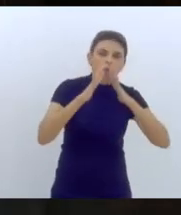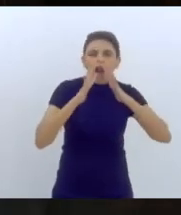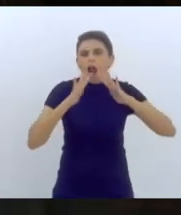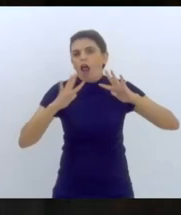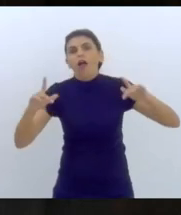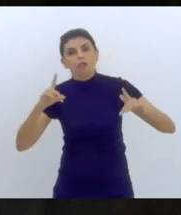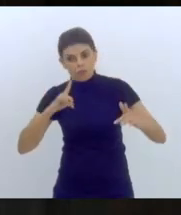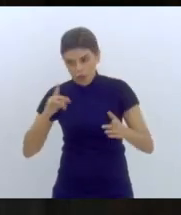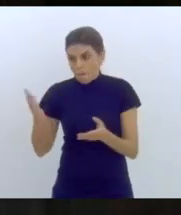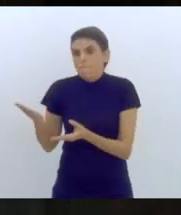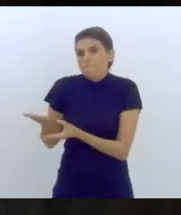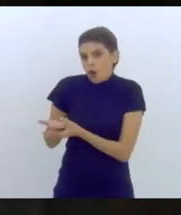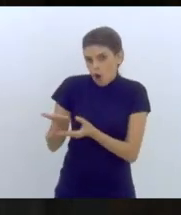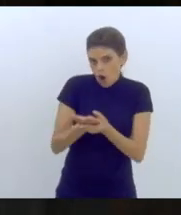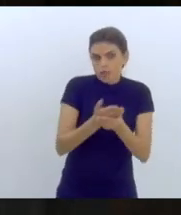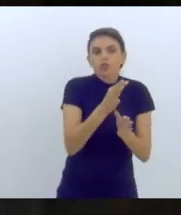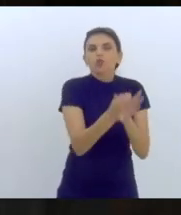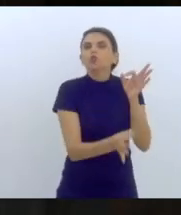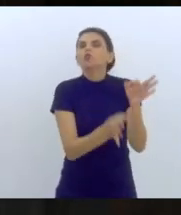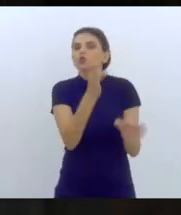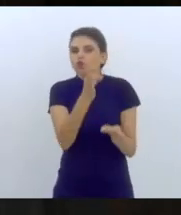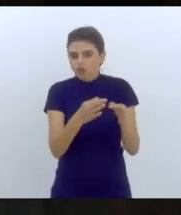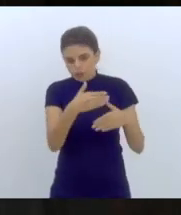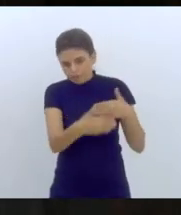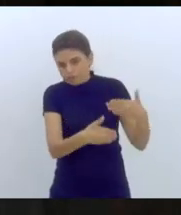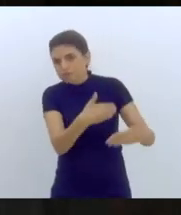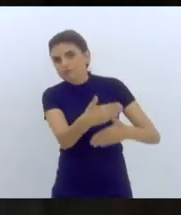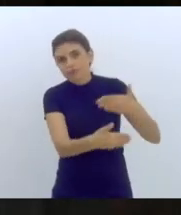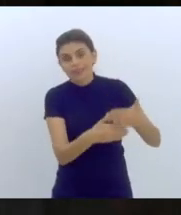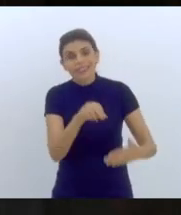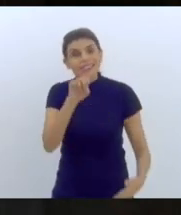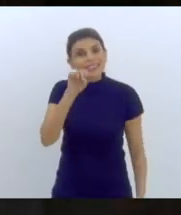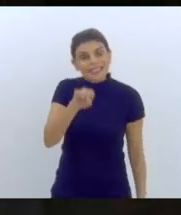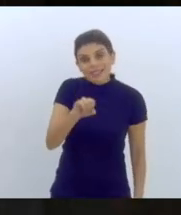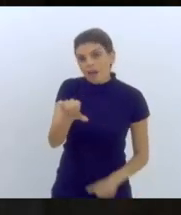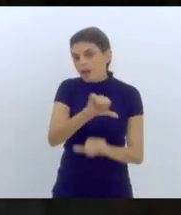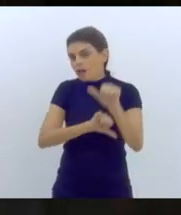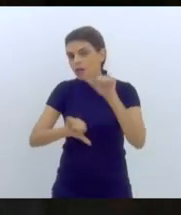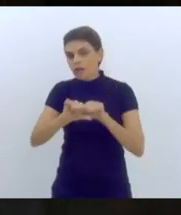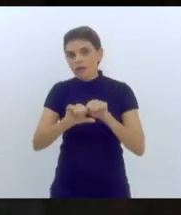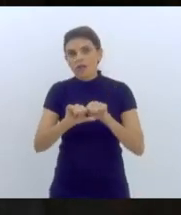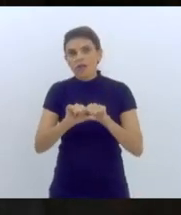tem processos que correram na justiça. Se a acusação de estupro